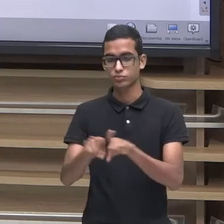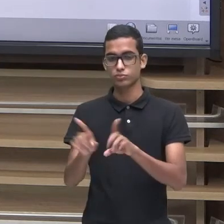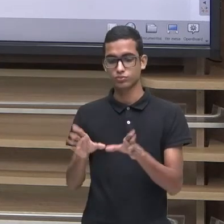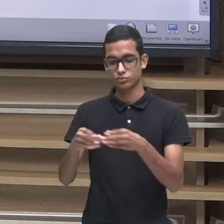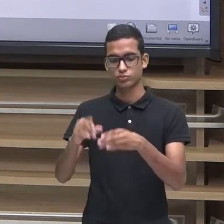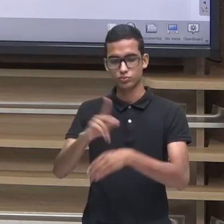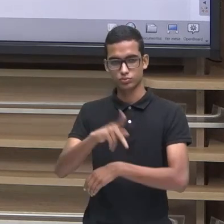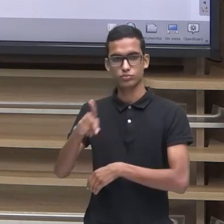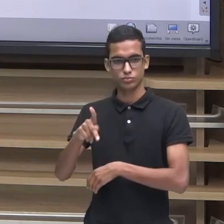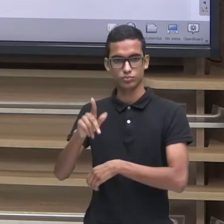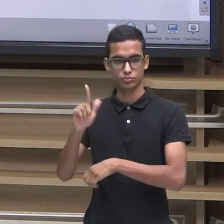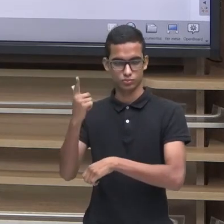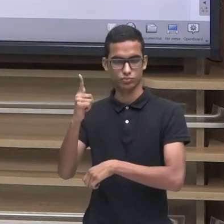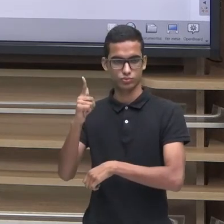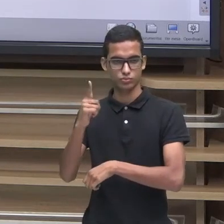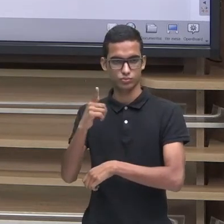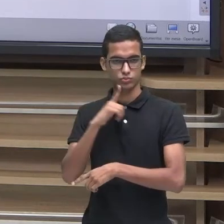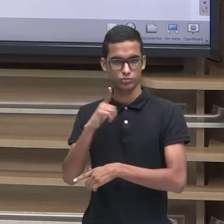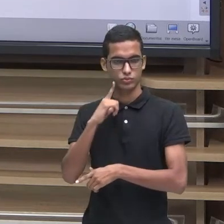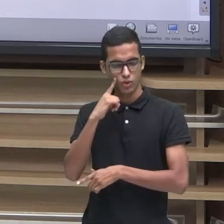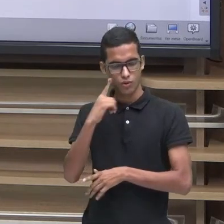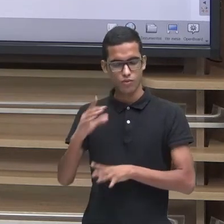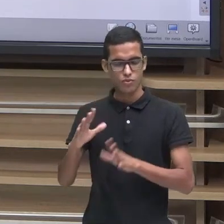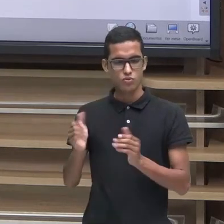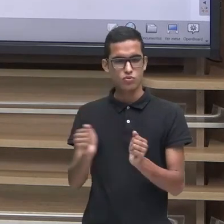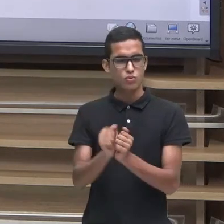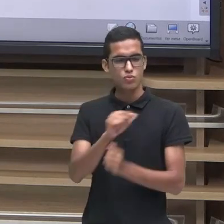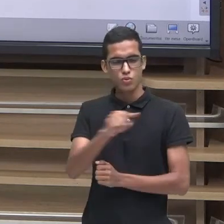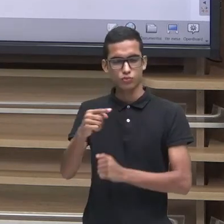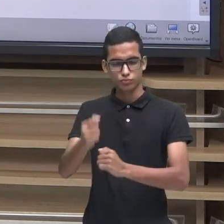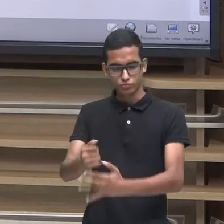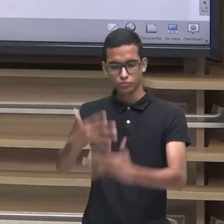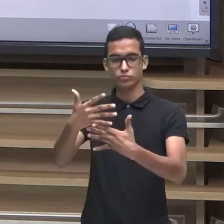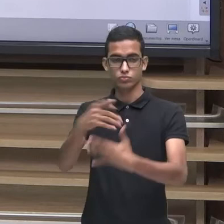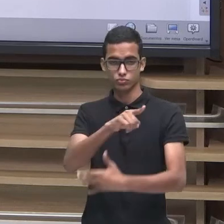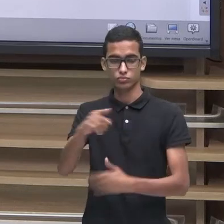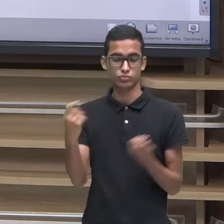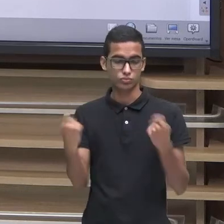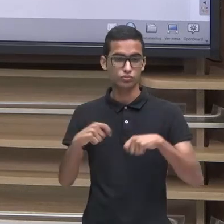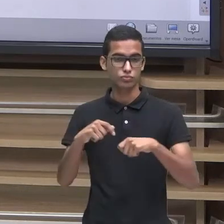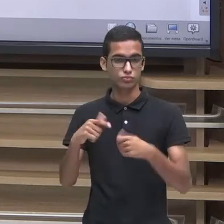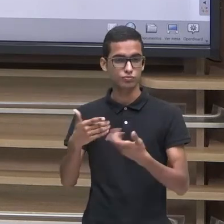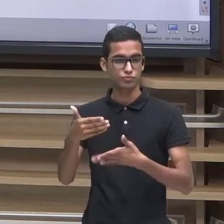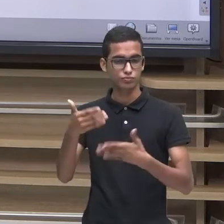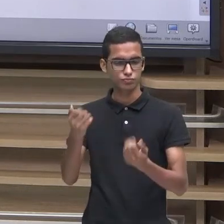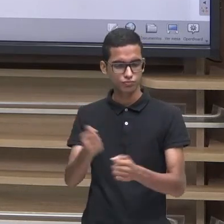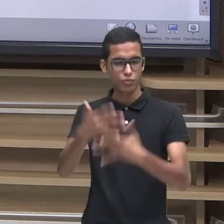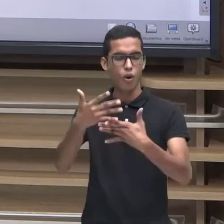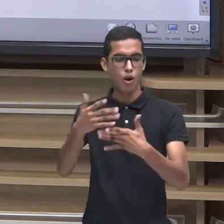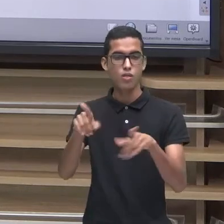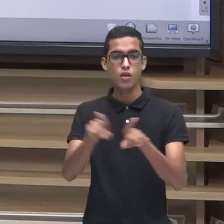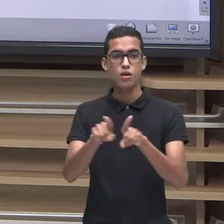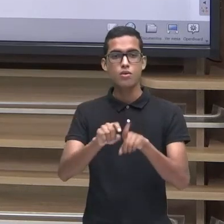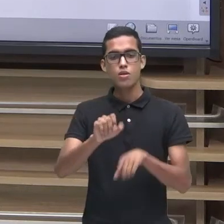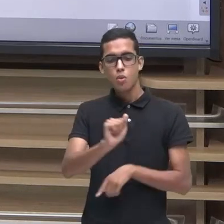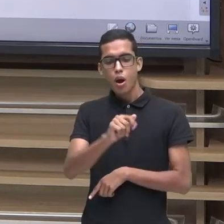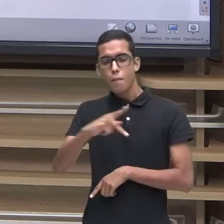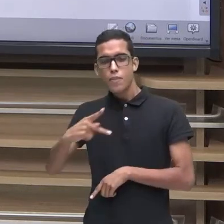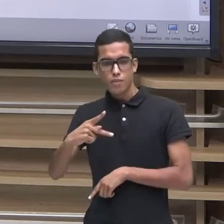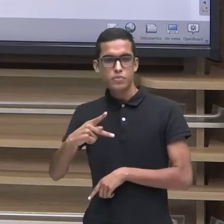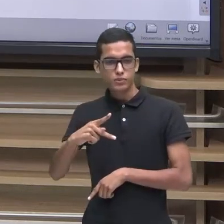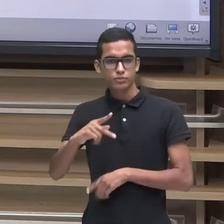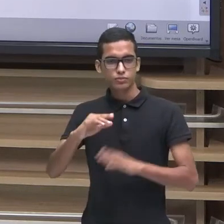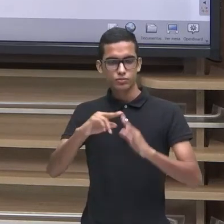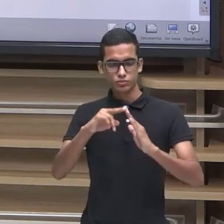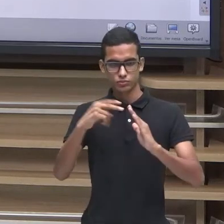pedagógica do CEMEAN, que está também acompanhando vocês. Vocês podem participar conosco no nosso aplicativo do Aula em Casa.